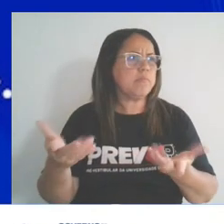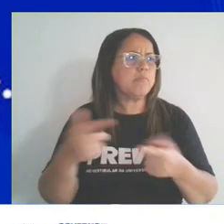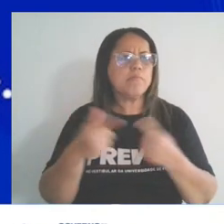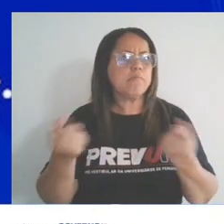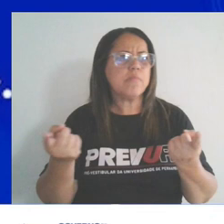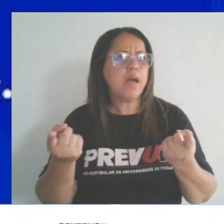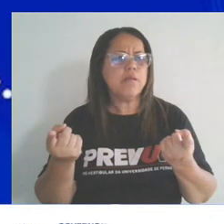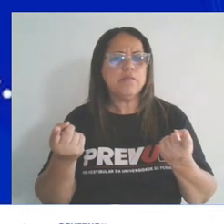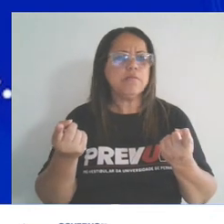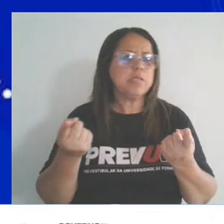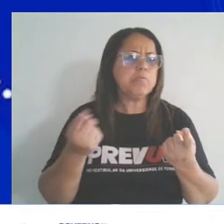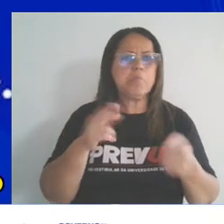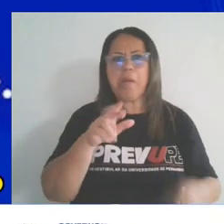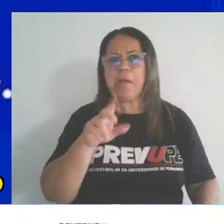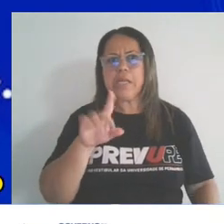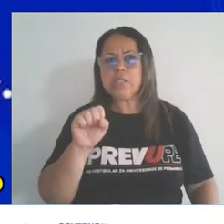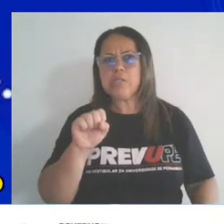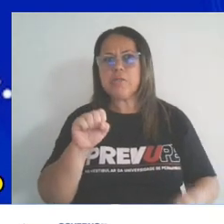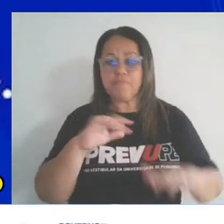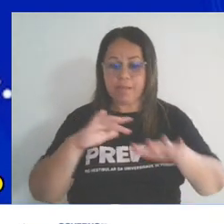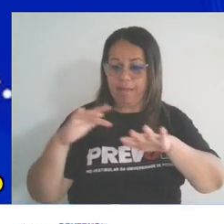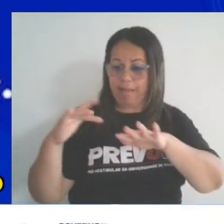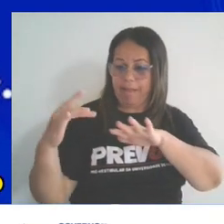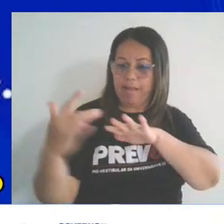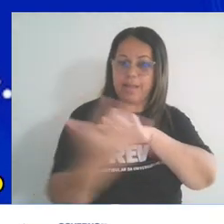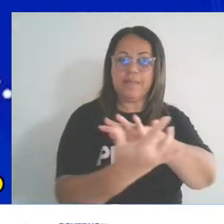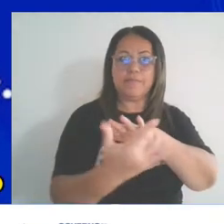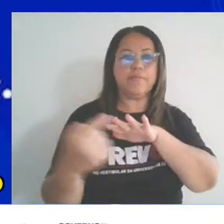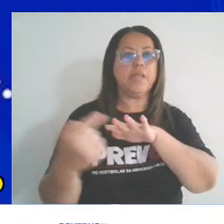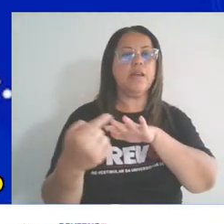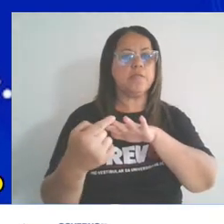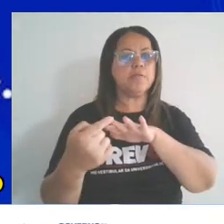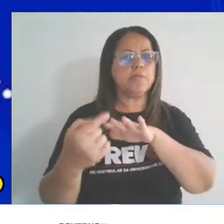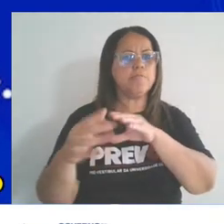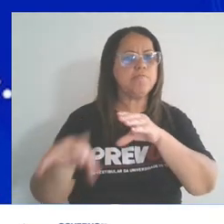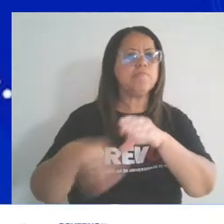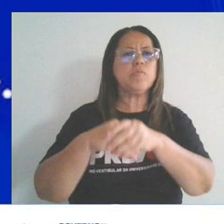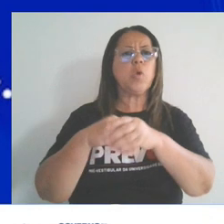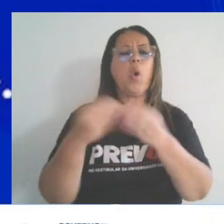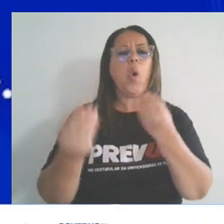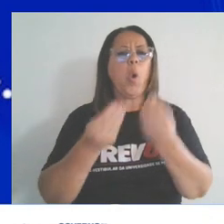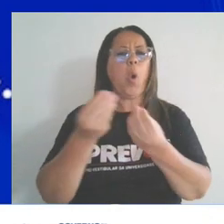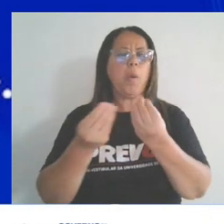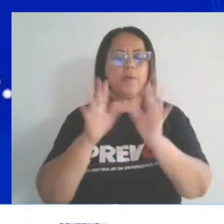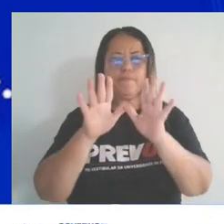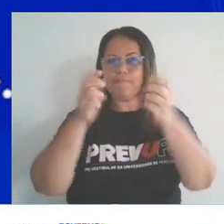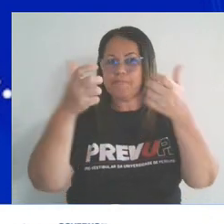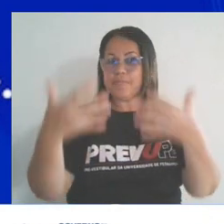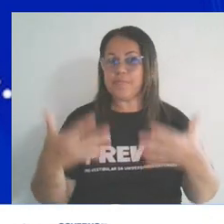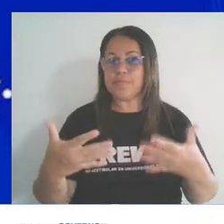se inserem nesse contexto? As redes sociais digitais se inserem nesse contexto exatamente porque